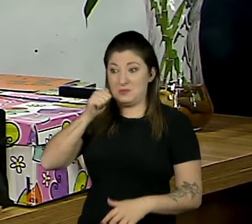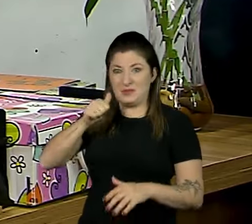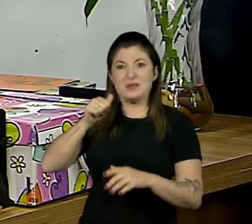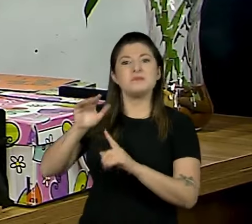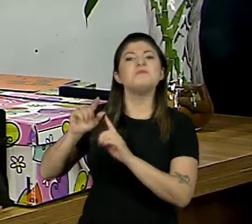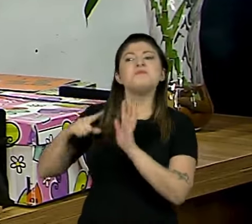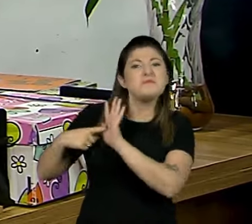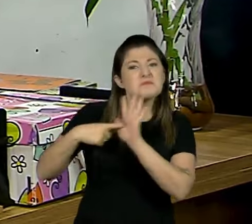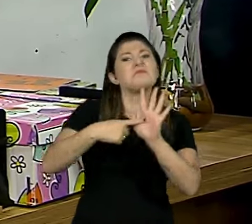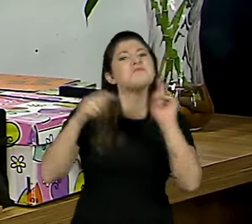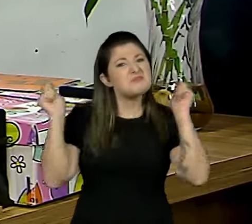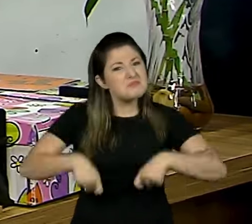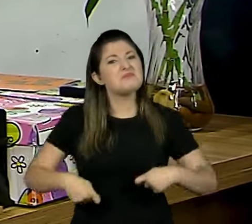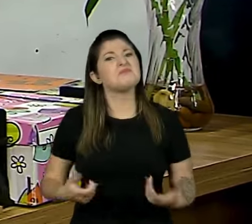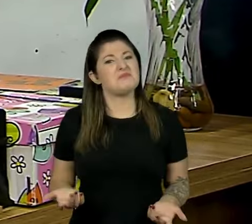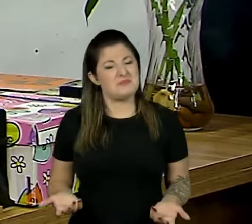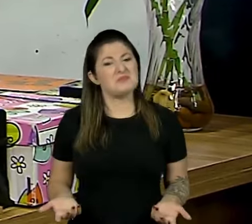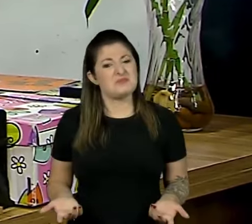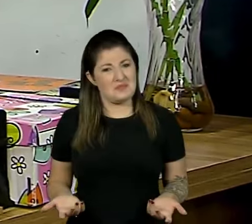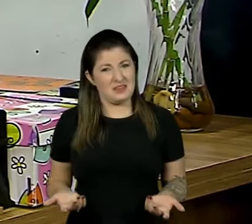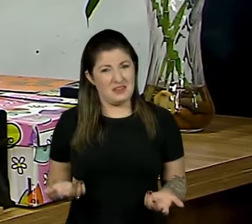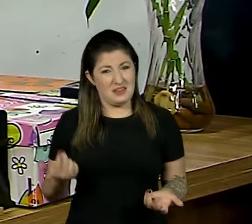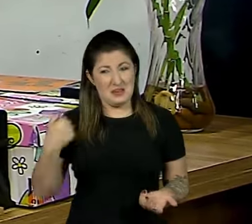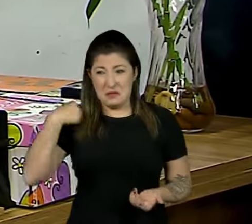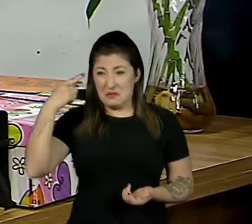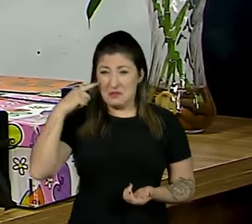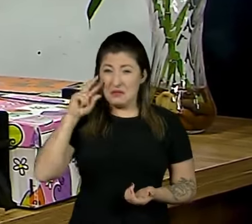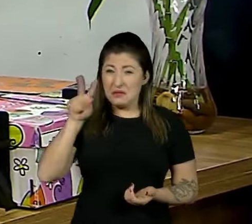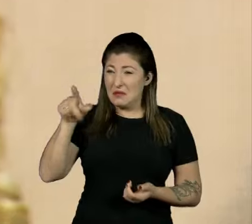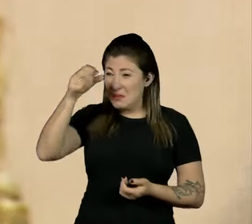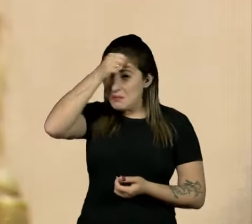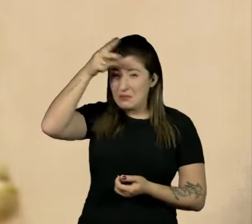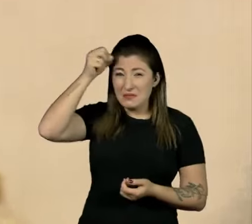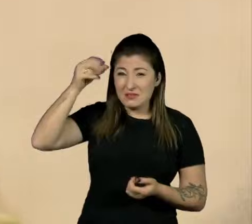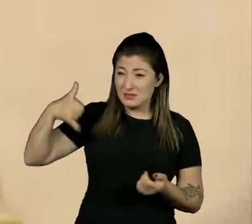que ter você como prefeita Mirim